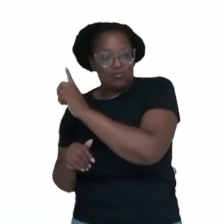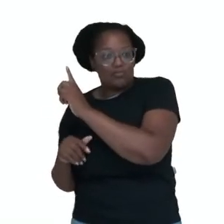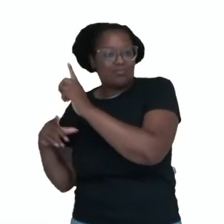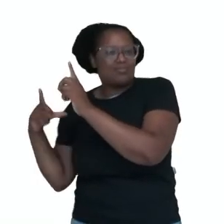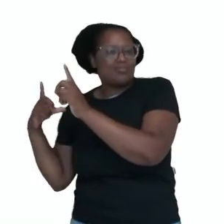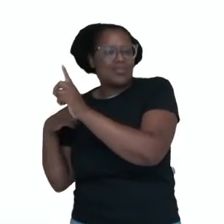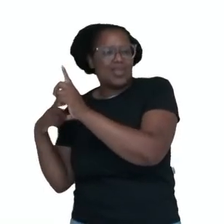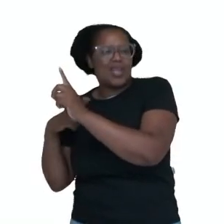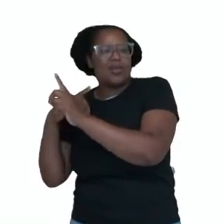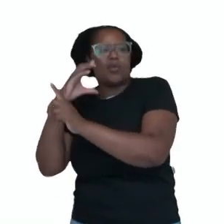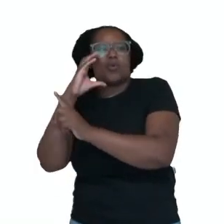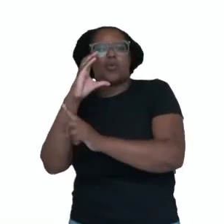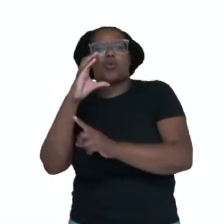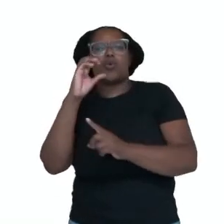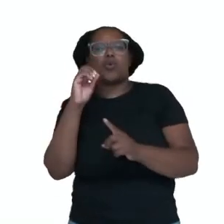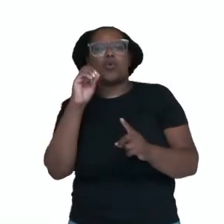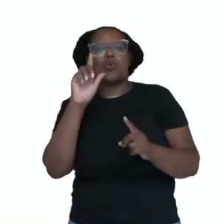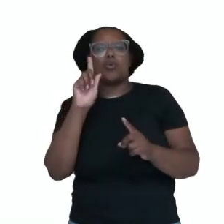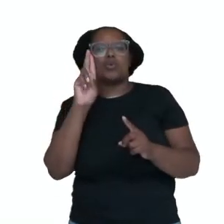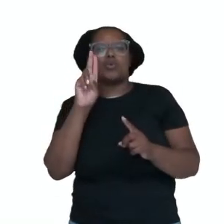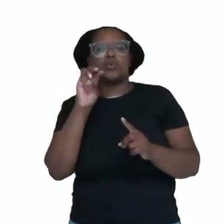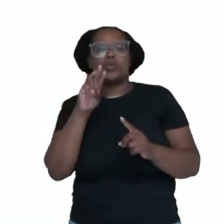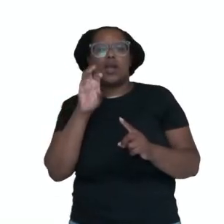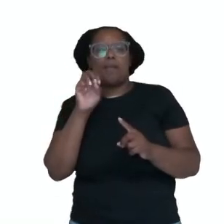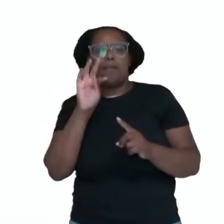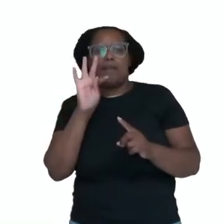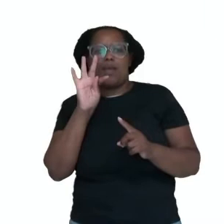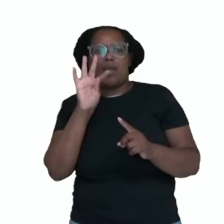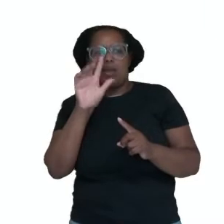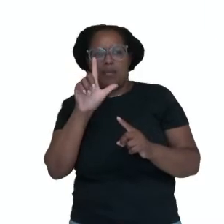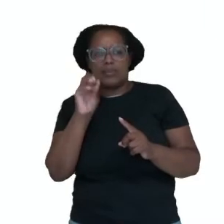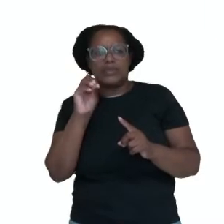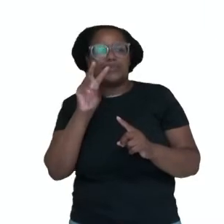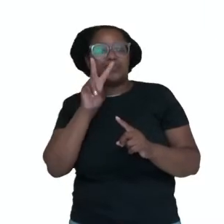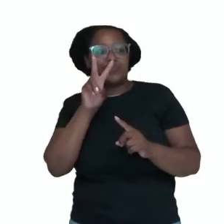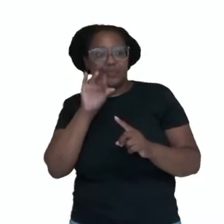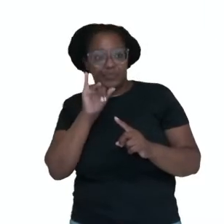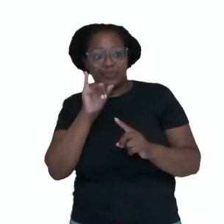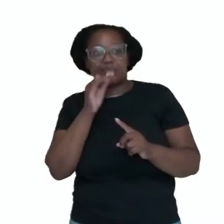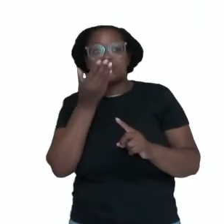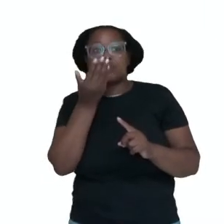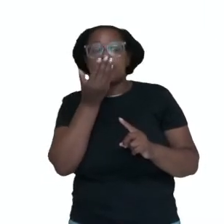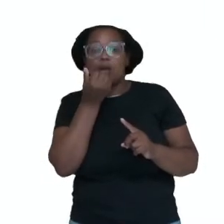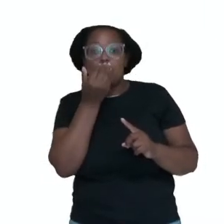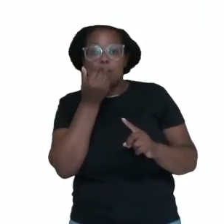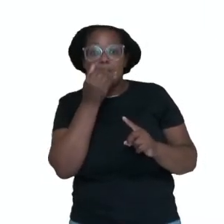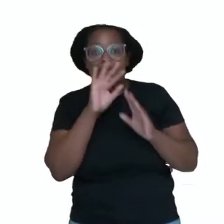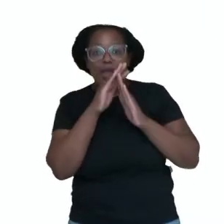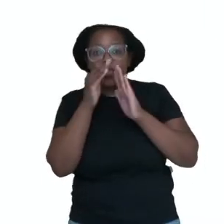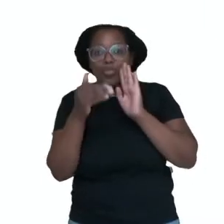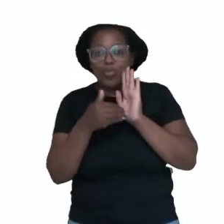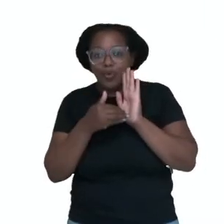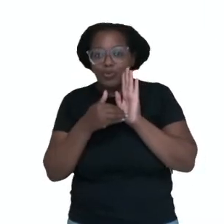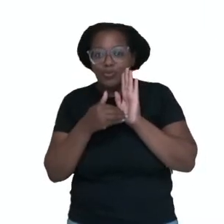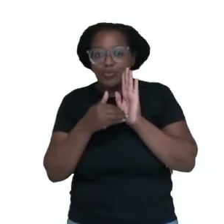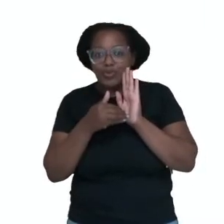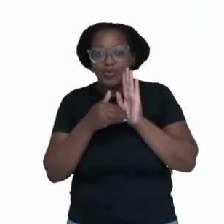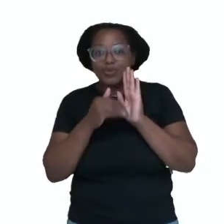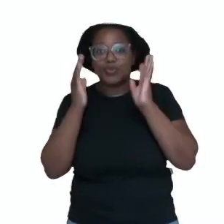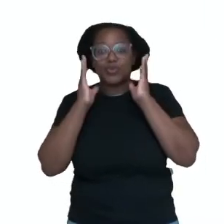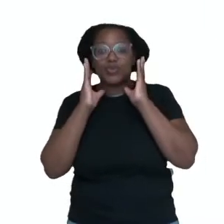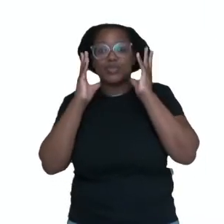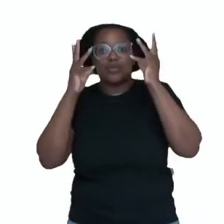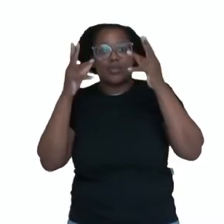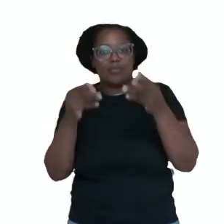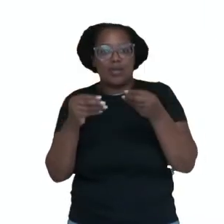um decompositor, um fungo, que vai se alimentar das plantas, do gafanhoto, do sapo e da cobra